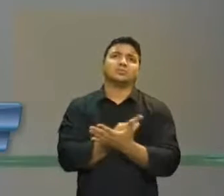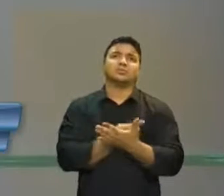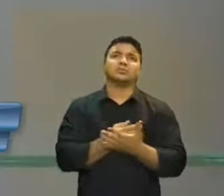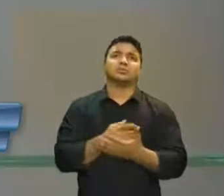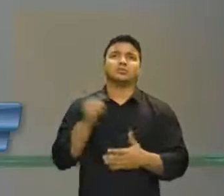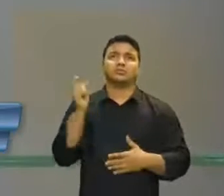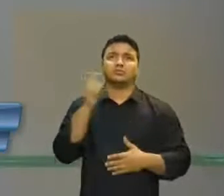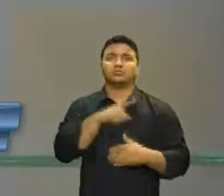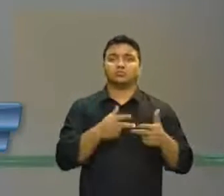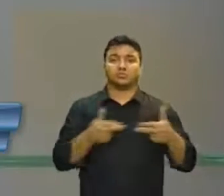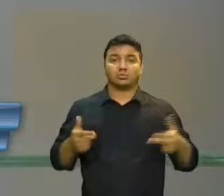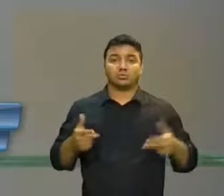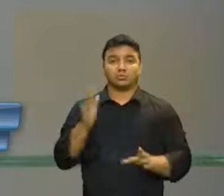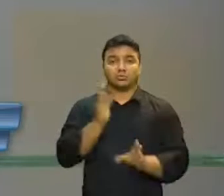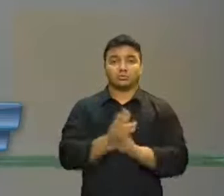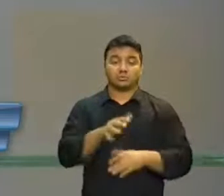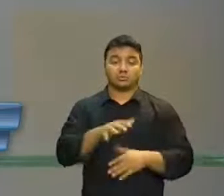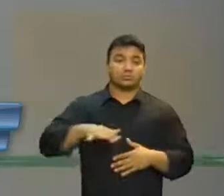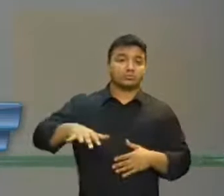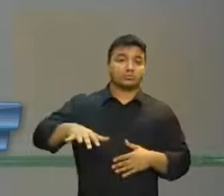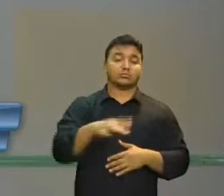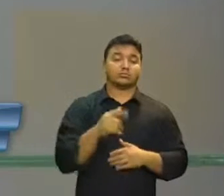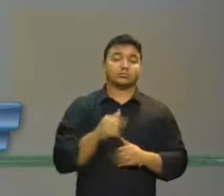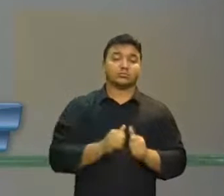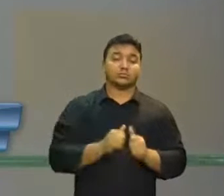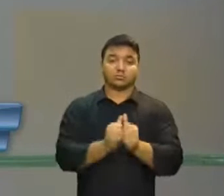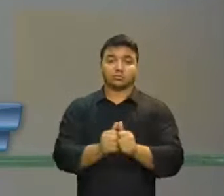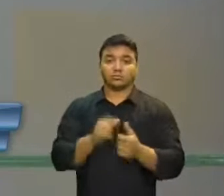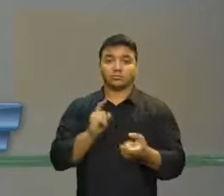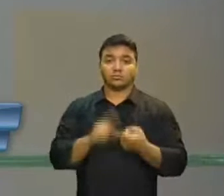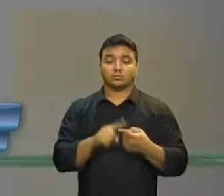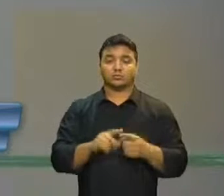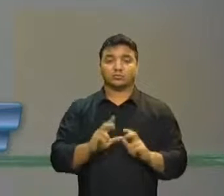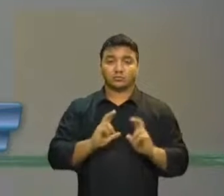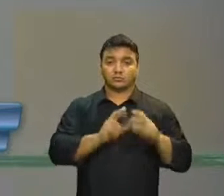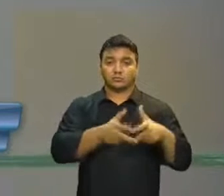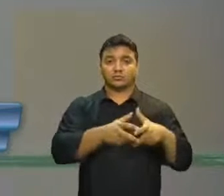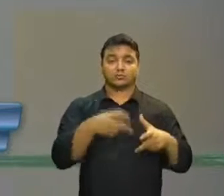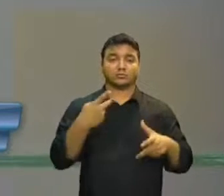em cuidar de todo esse povo, juntamente com a Câmara de Vereadores,